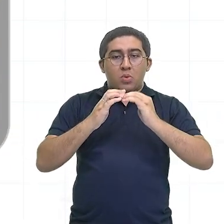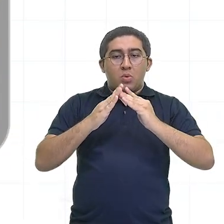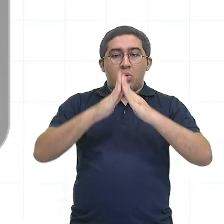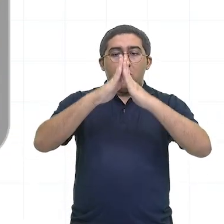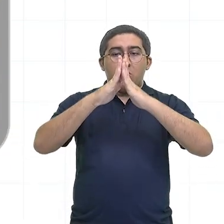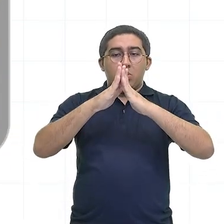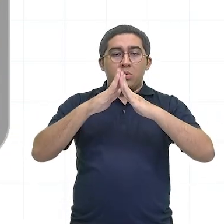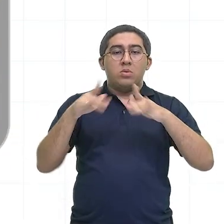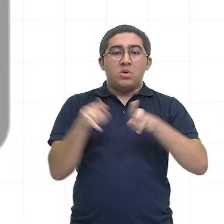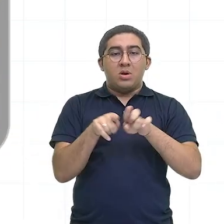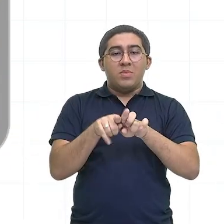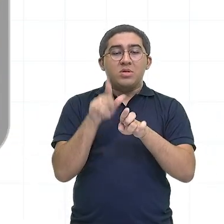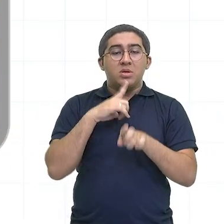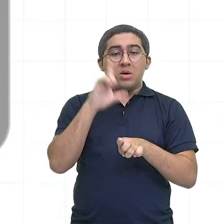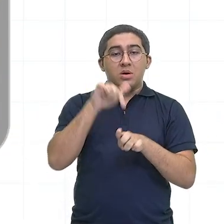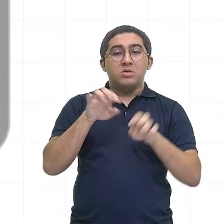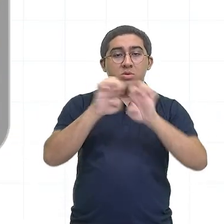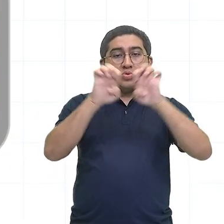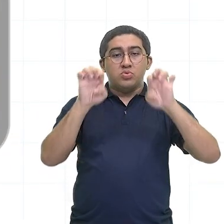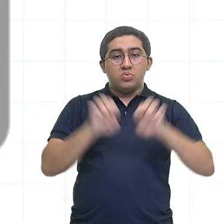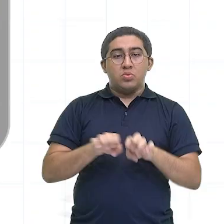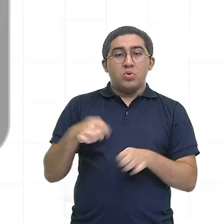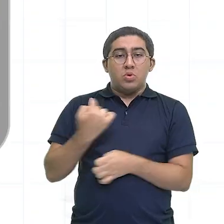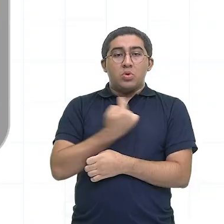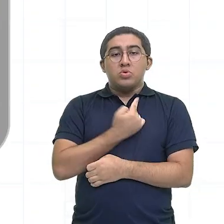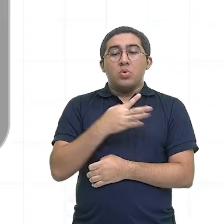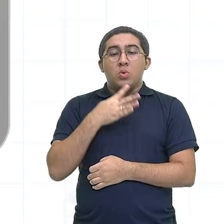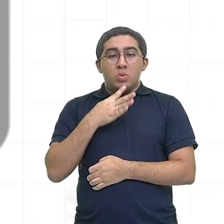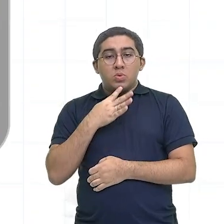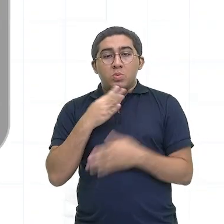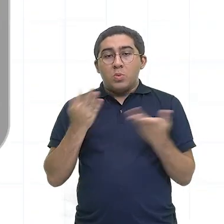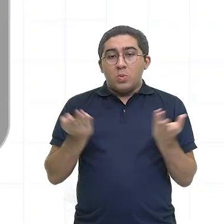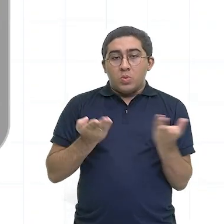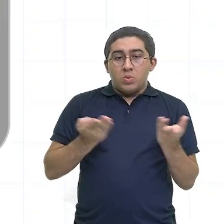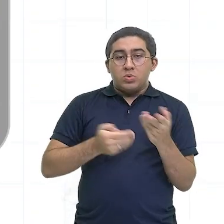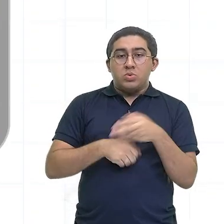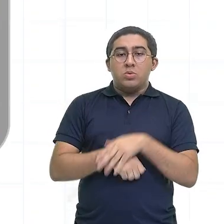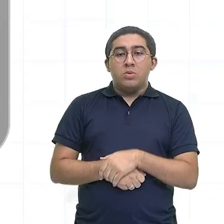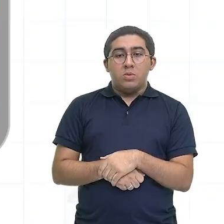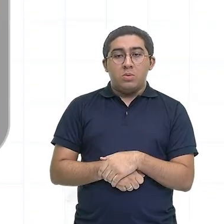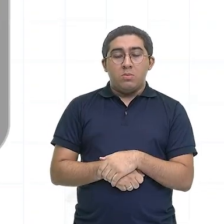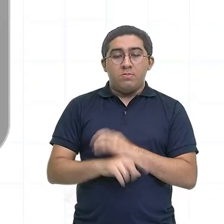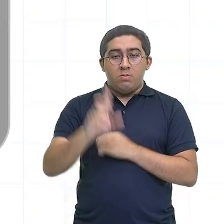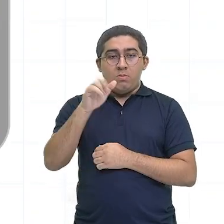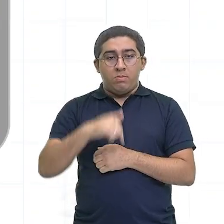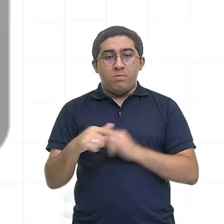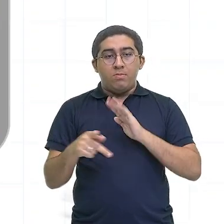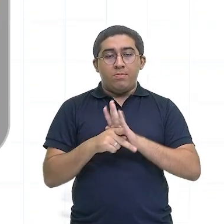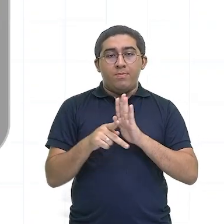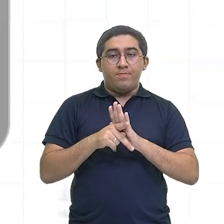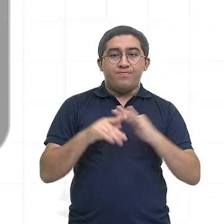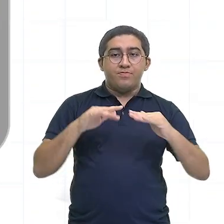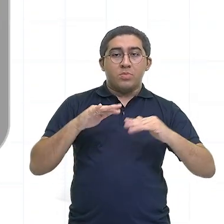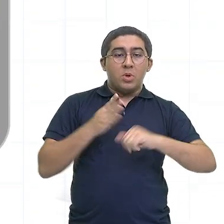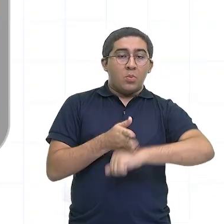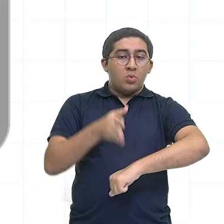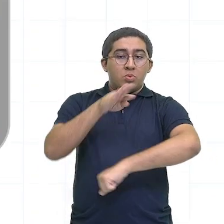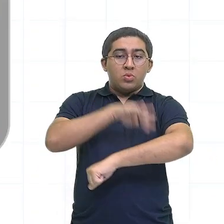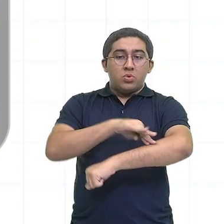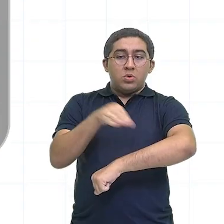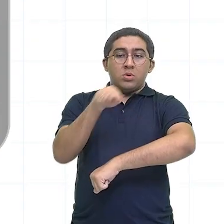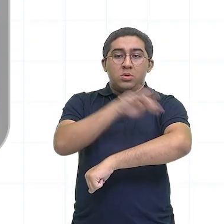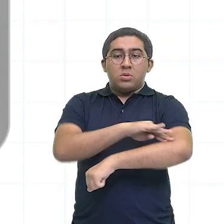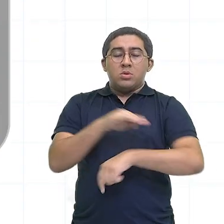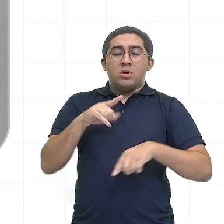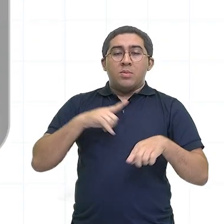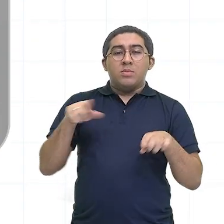vai ter essa composição que a gente conhece aí como as montanhas, como os dobramentos. Você vai ter dobras que vão